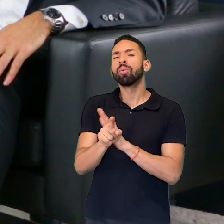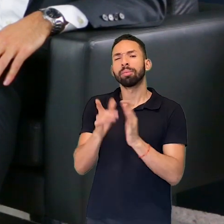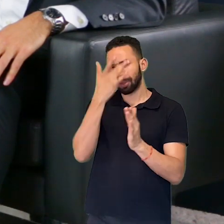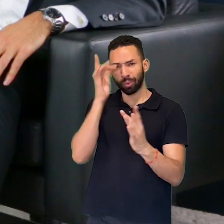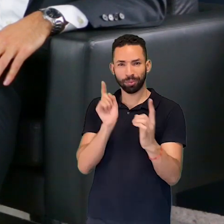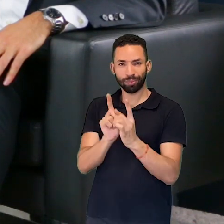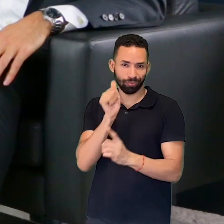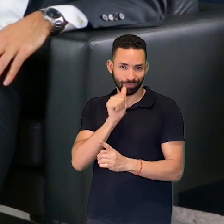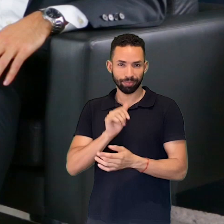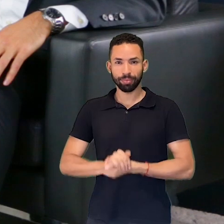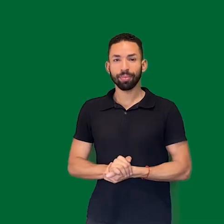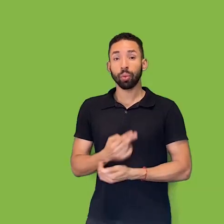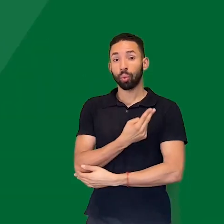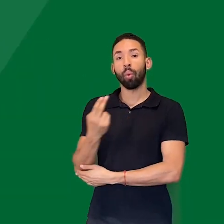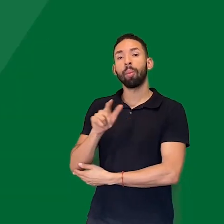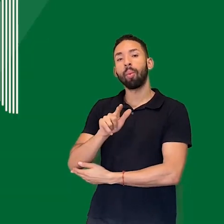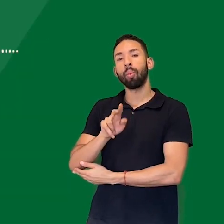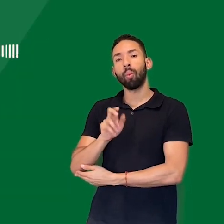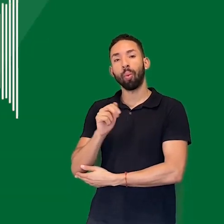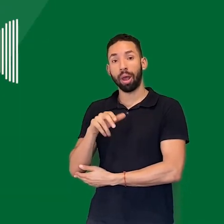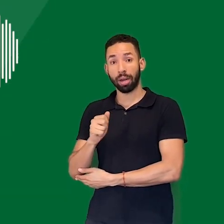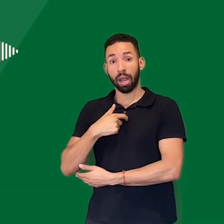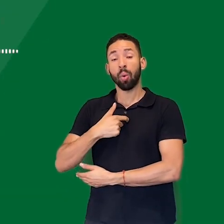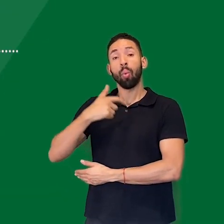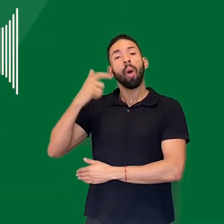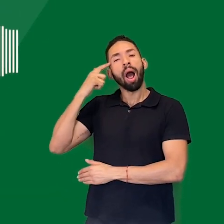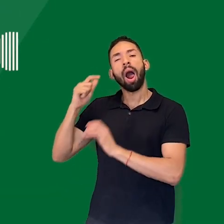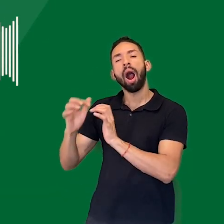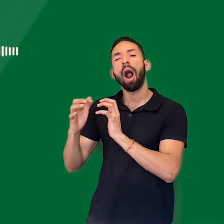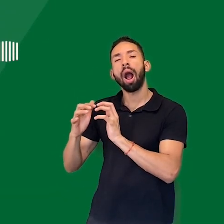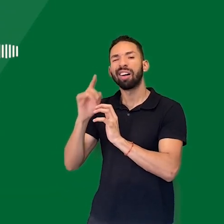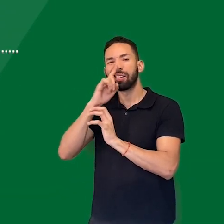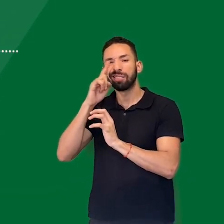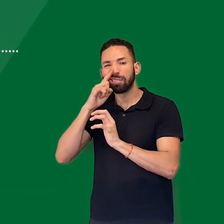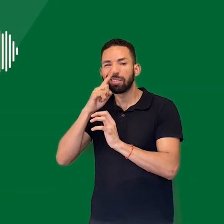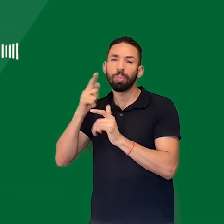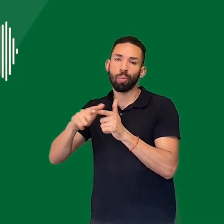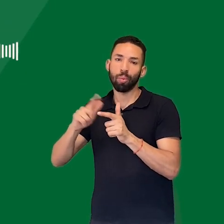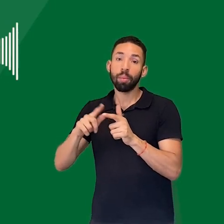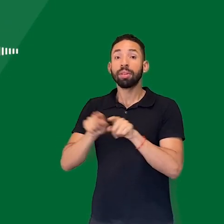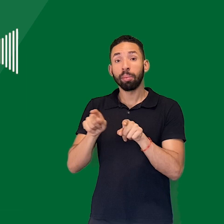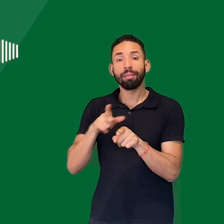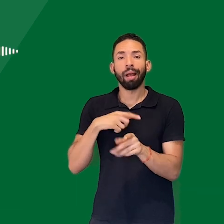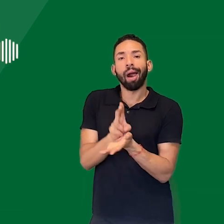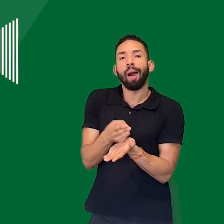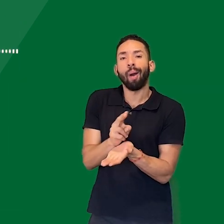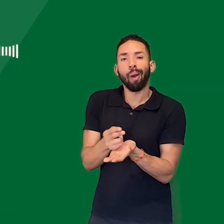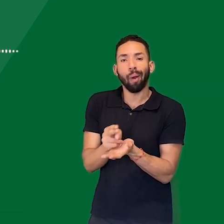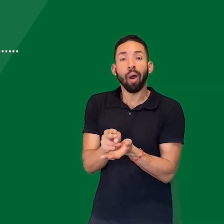uma pergunta de uma de nossas assistidas. Meu nome é Luana e eu sou neurodivergente. Além disso, tenho